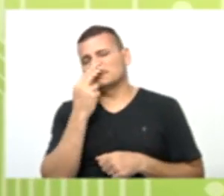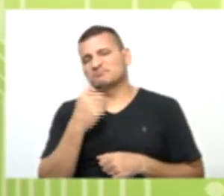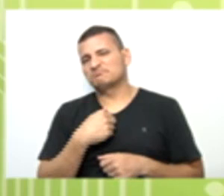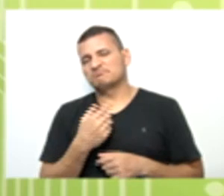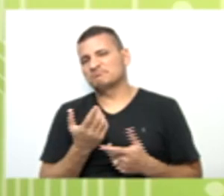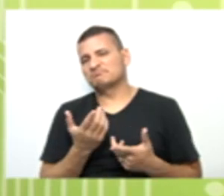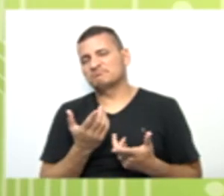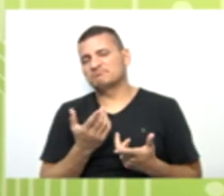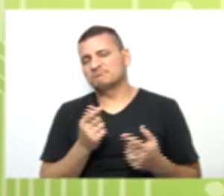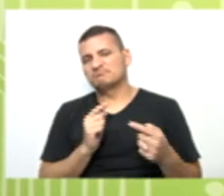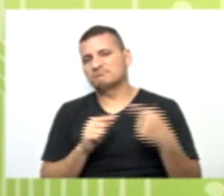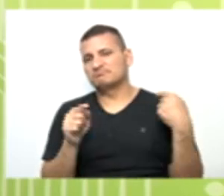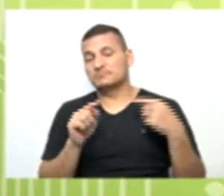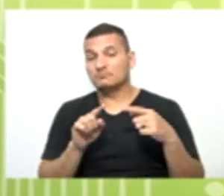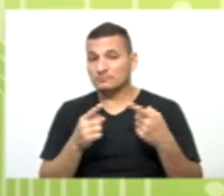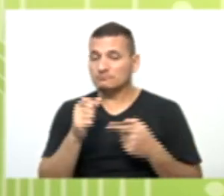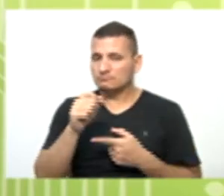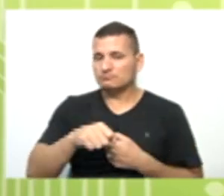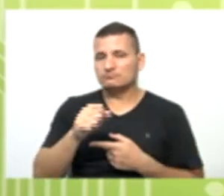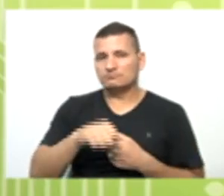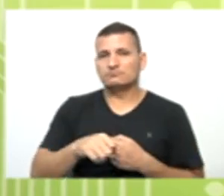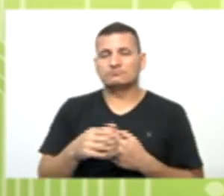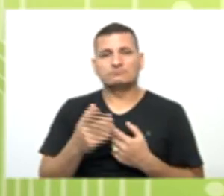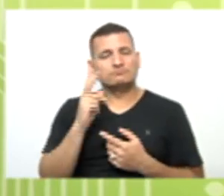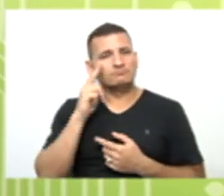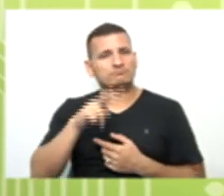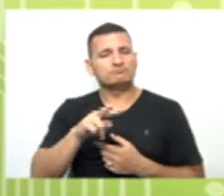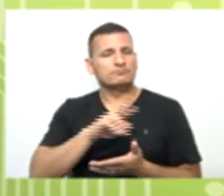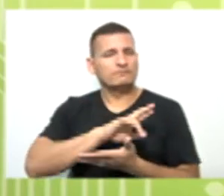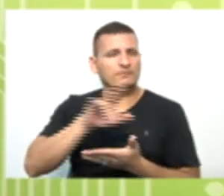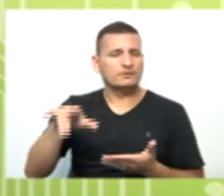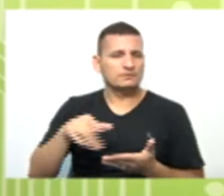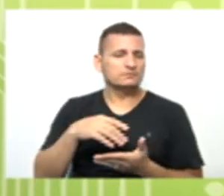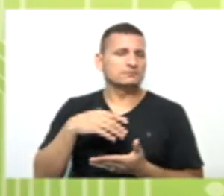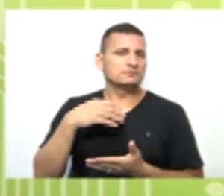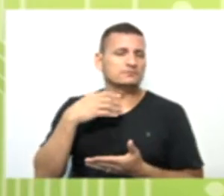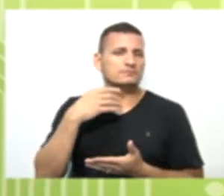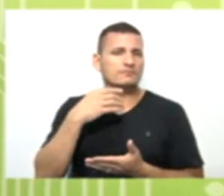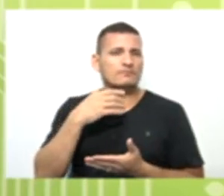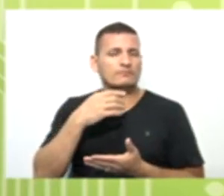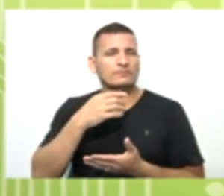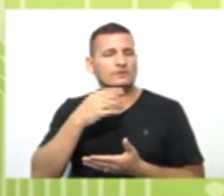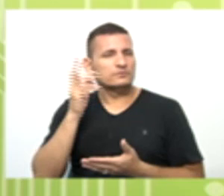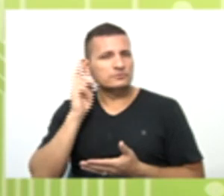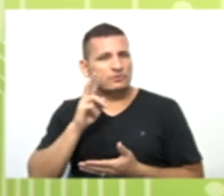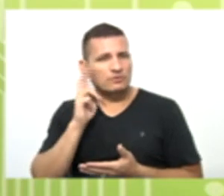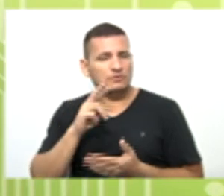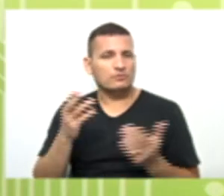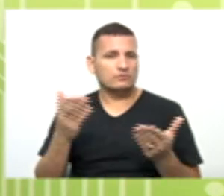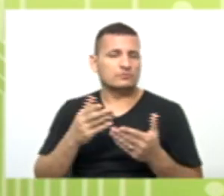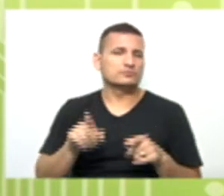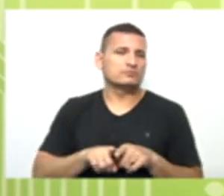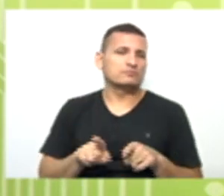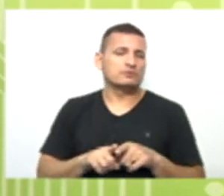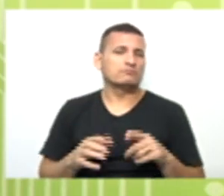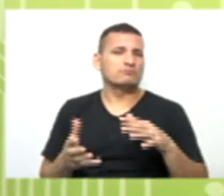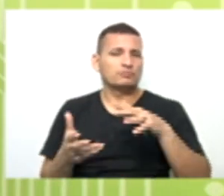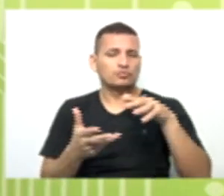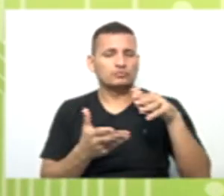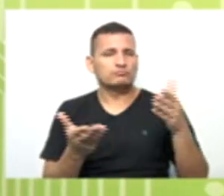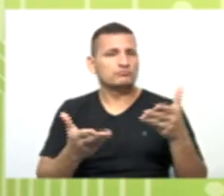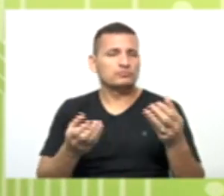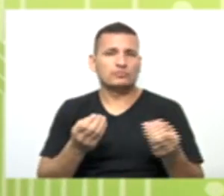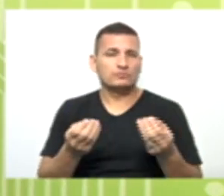vai sim. A gente vê aí em várias reportagens e o momento que o mundo vive hoje. Então, o futuro da